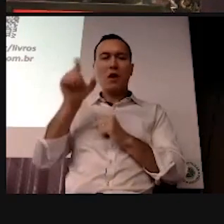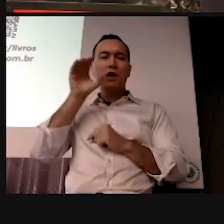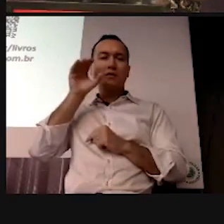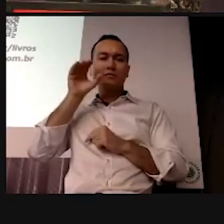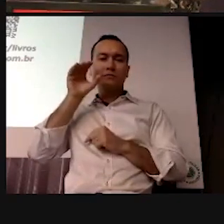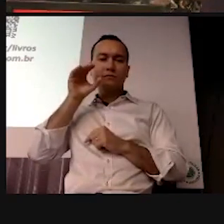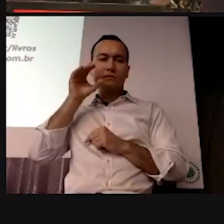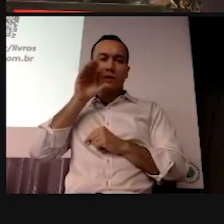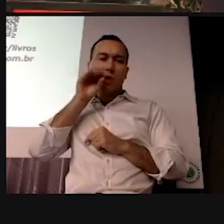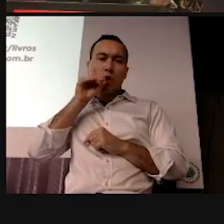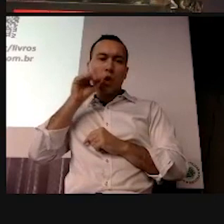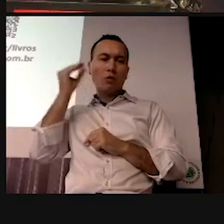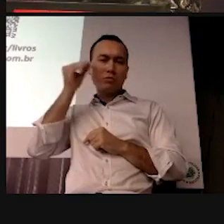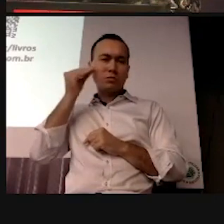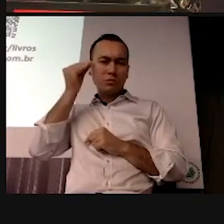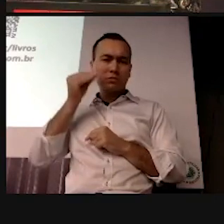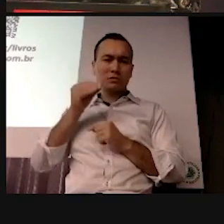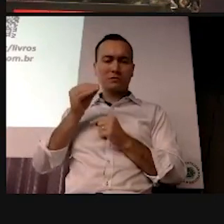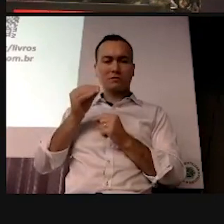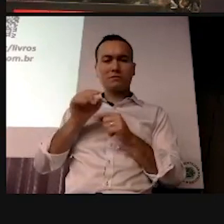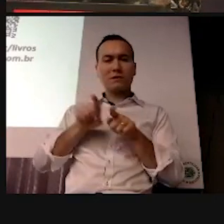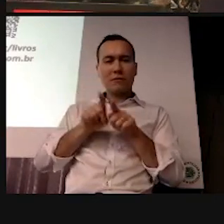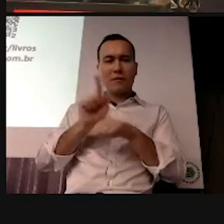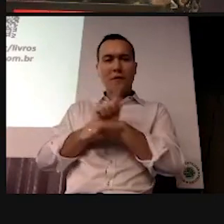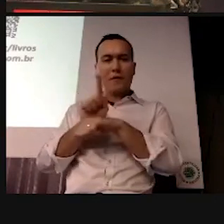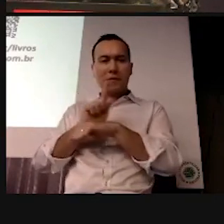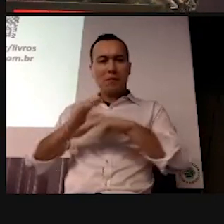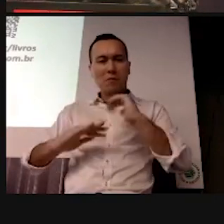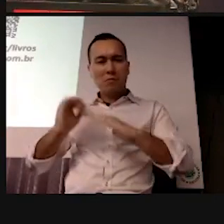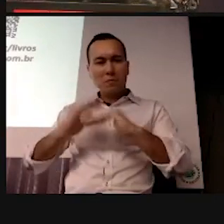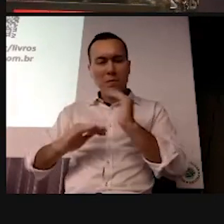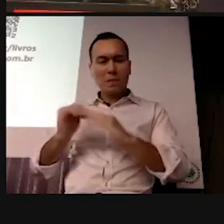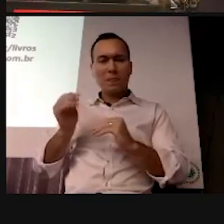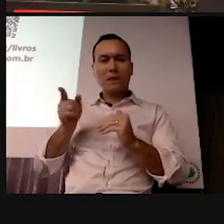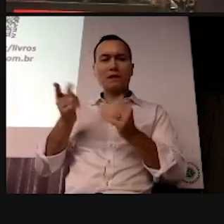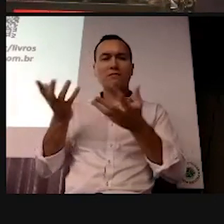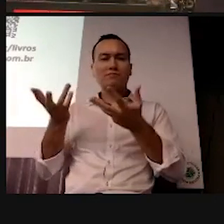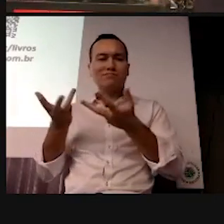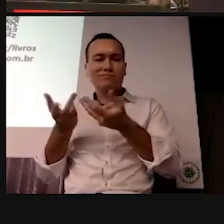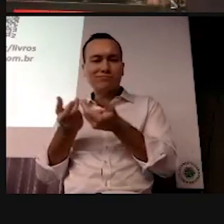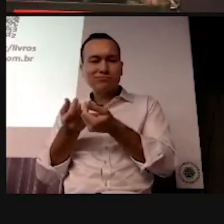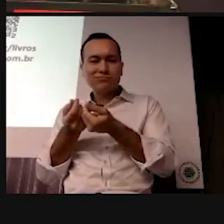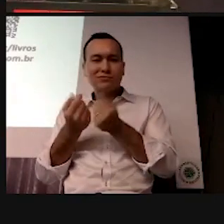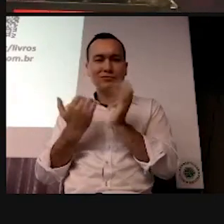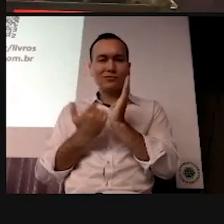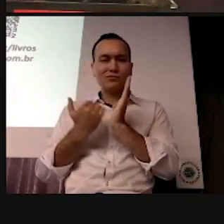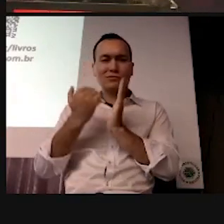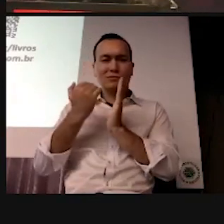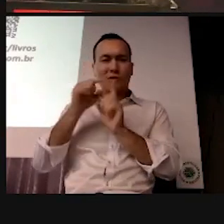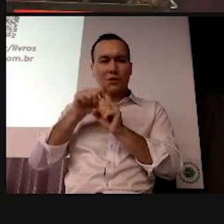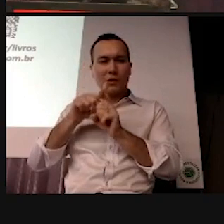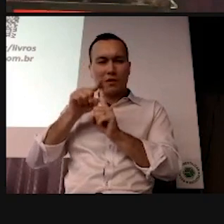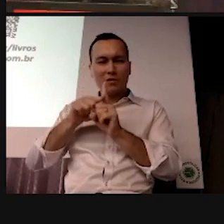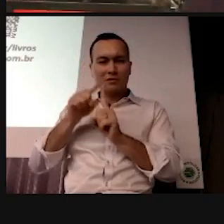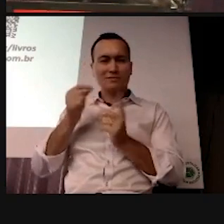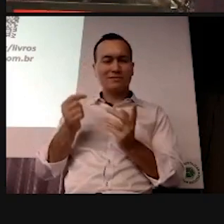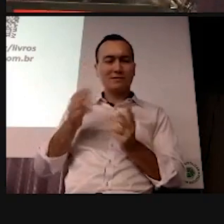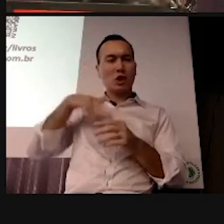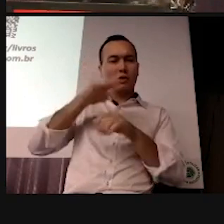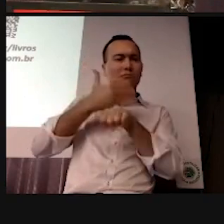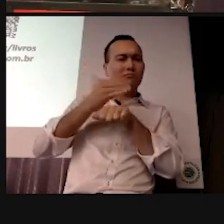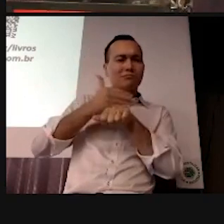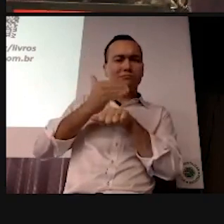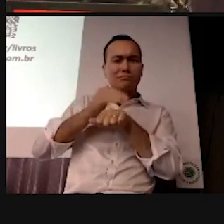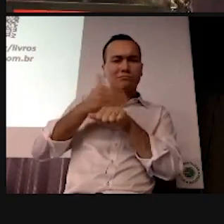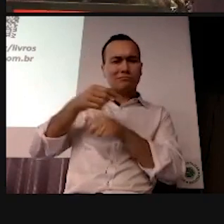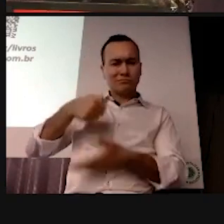gestão de performance, avaliação de desempenho, a gente fala de recrutamento e seleção, treinamento, todos com cases.